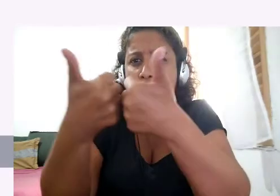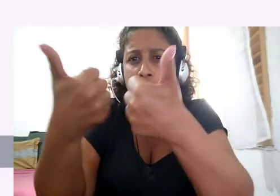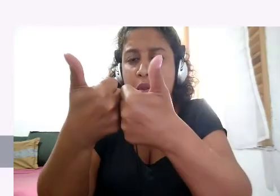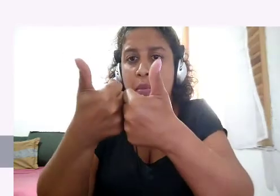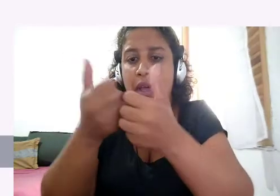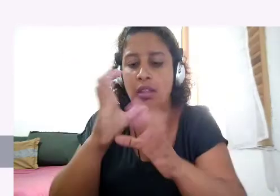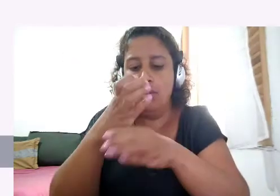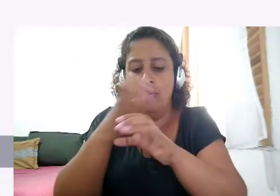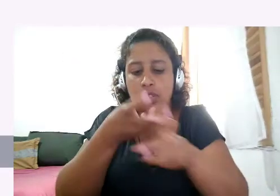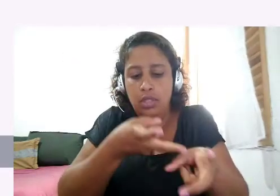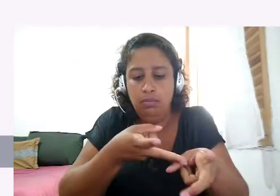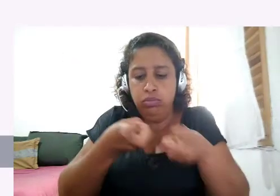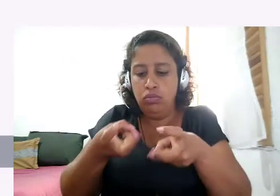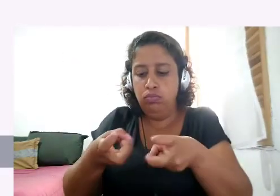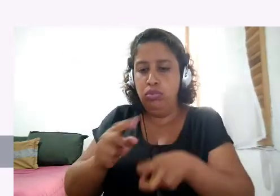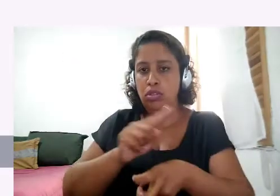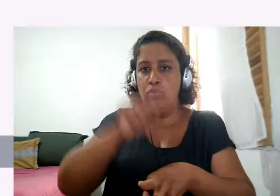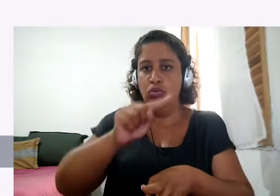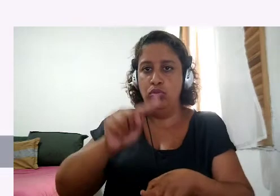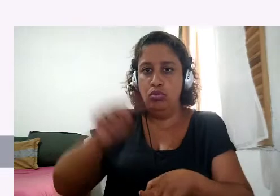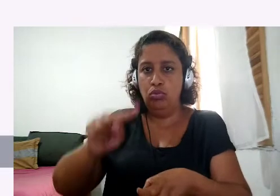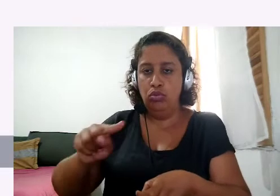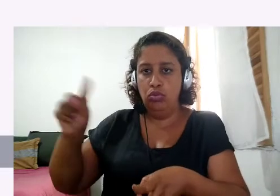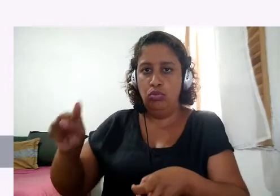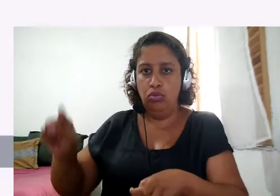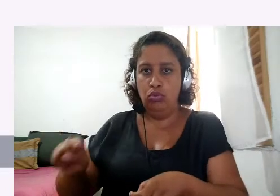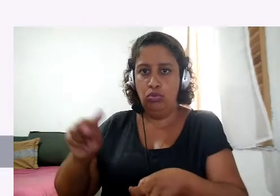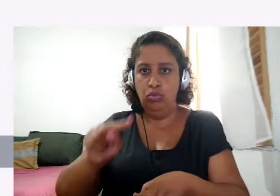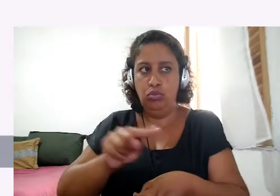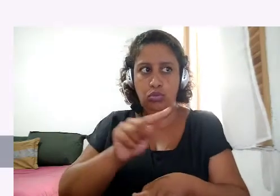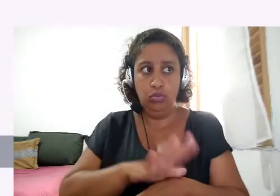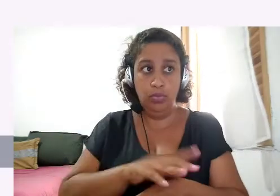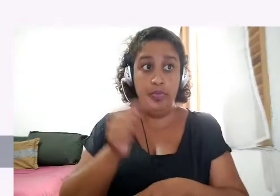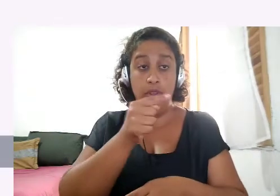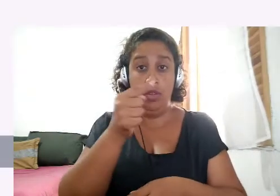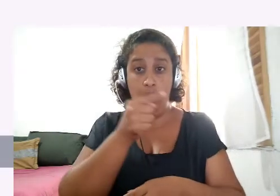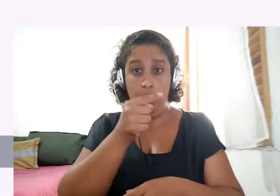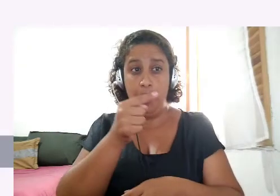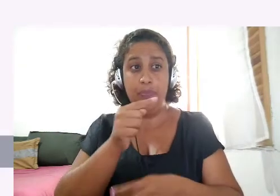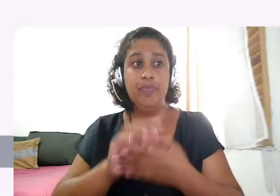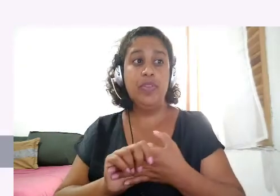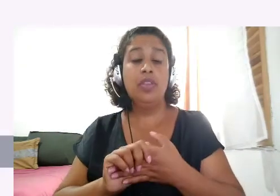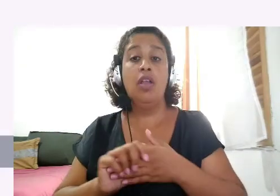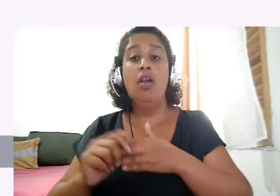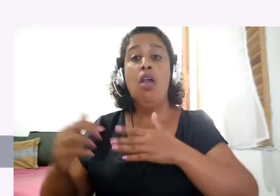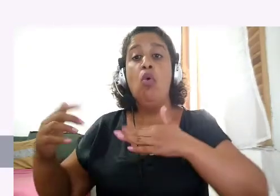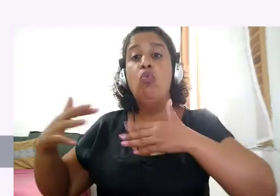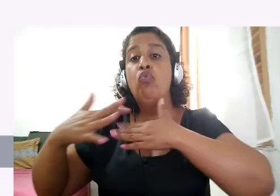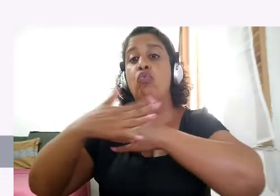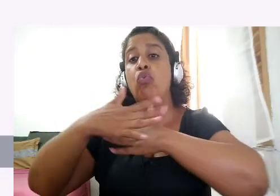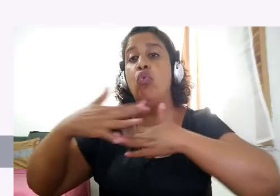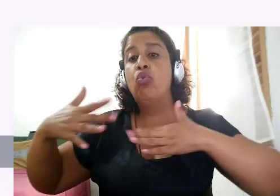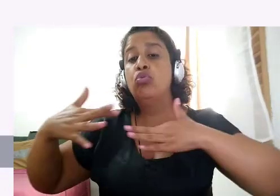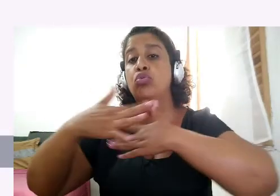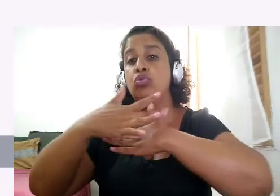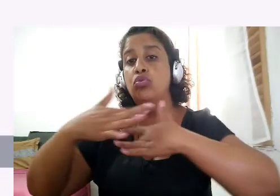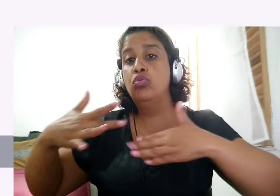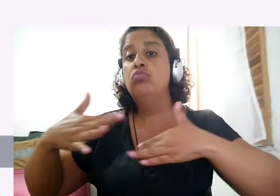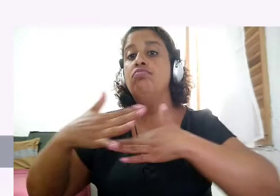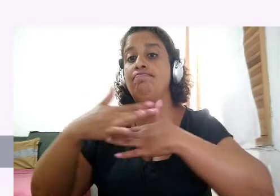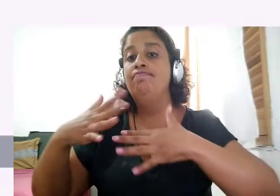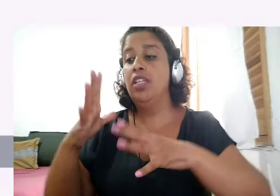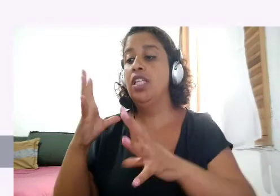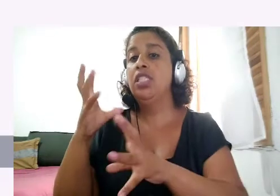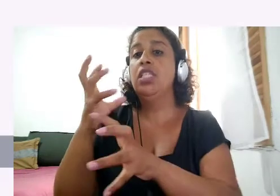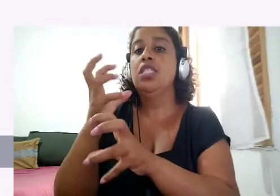são de longa duração, eles envolvem grandes áreas do córtex e eles ocorrem nos dendritos das células piramidais corticais. Então,